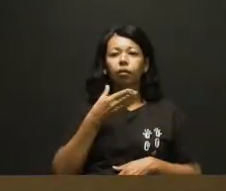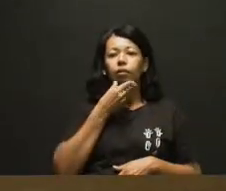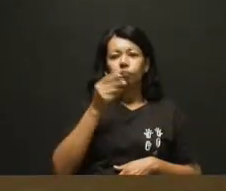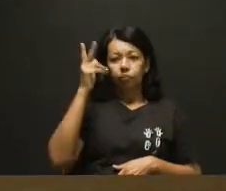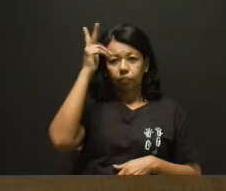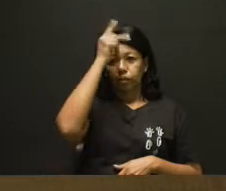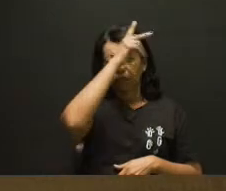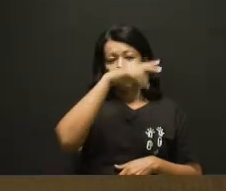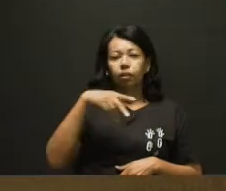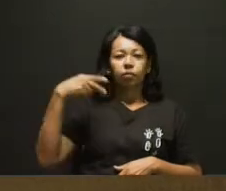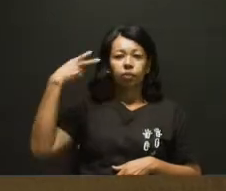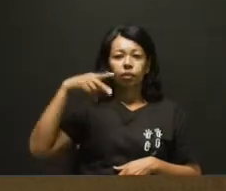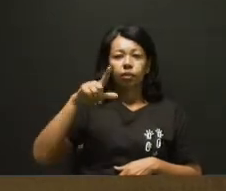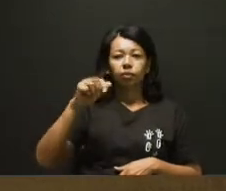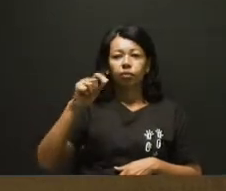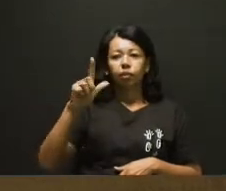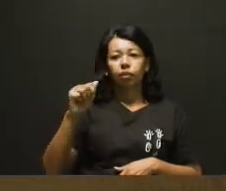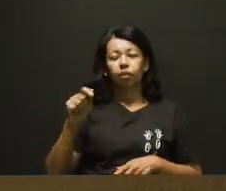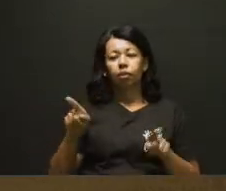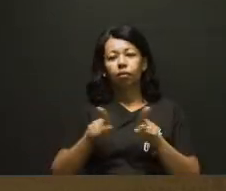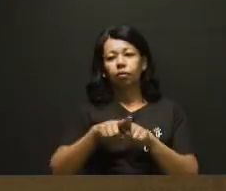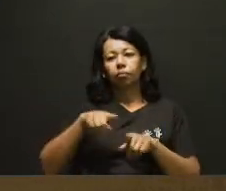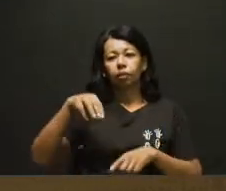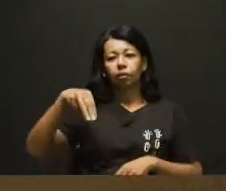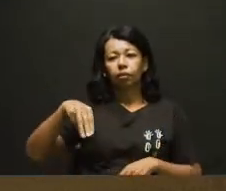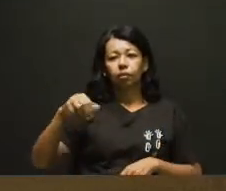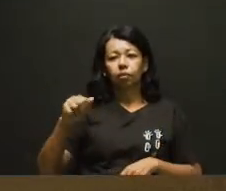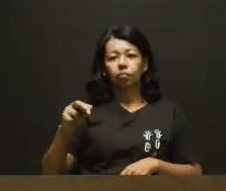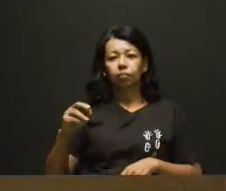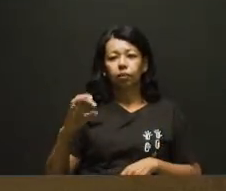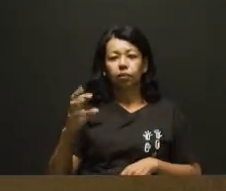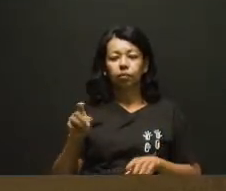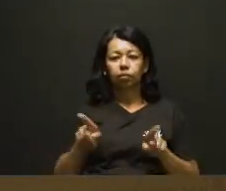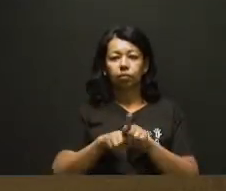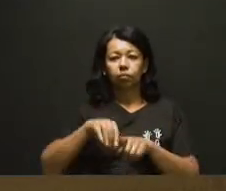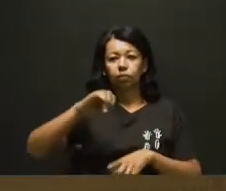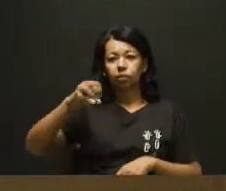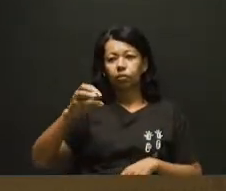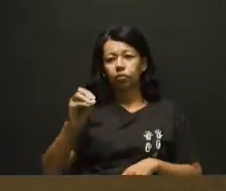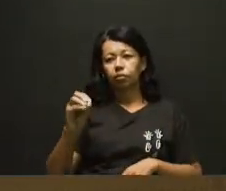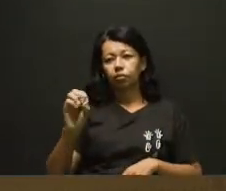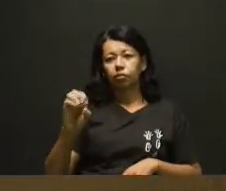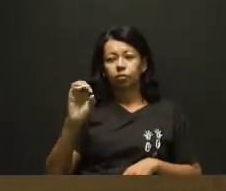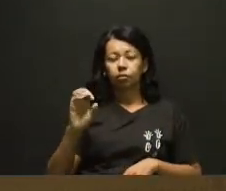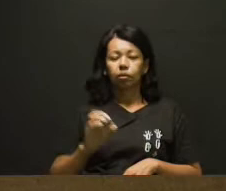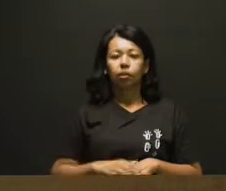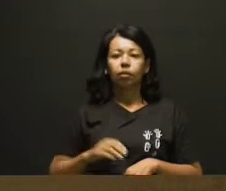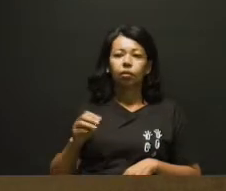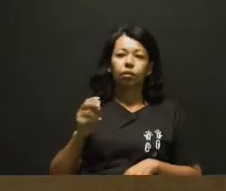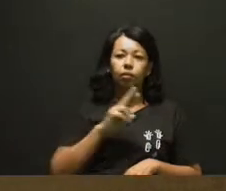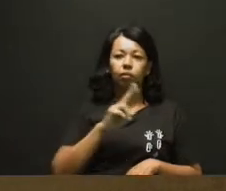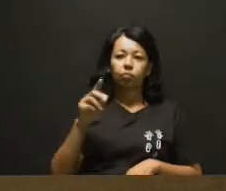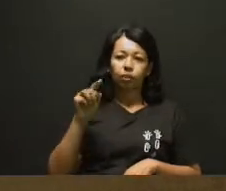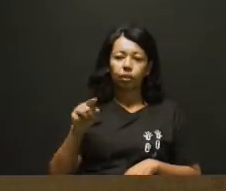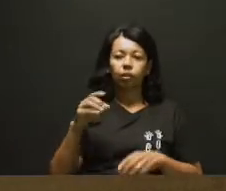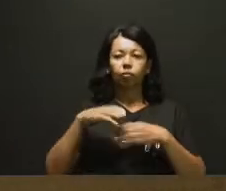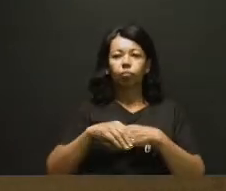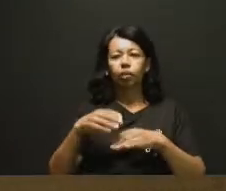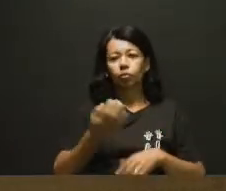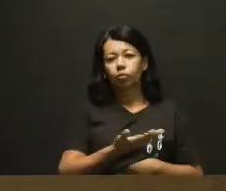lavrador marcinho na josi nome dela cumprimento todos é a questão na mesa certo e